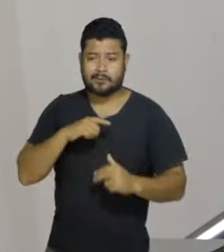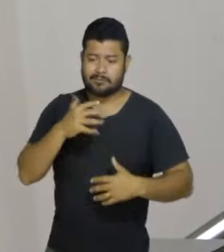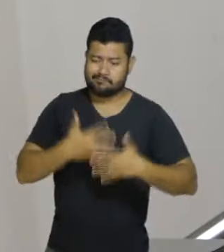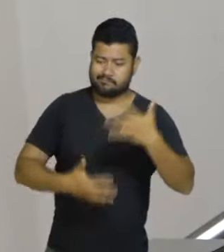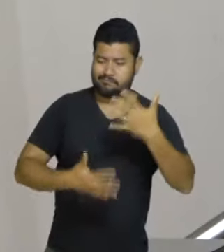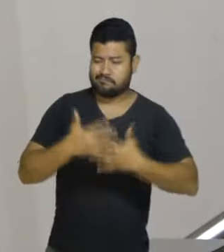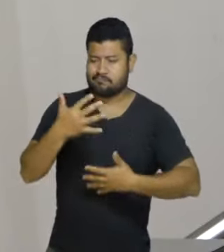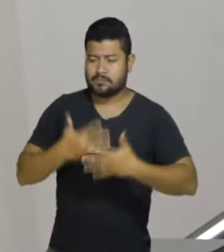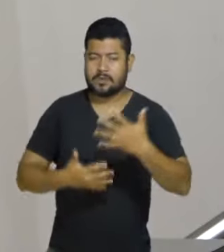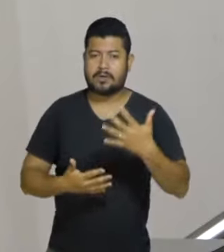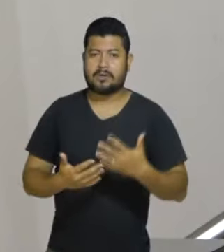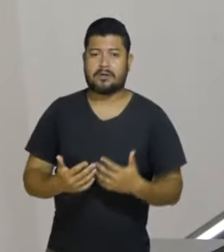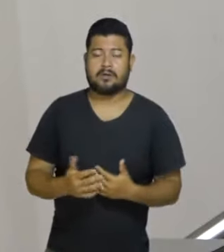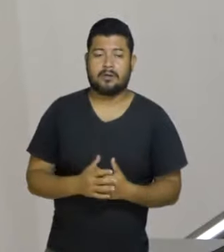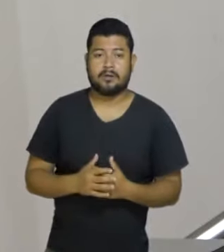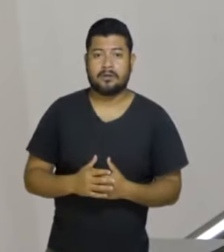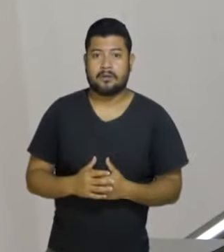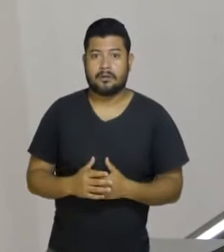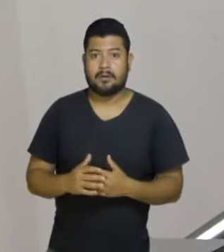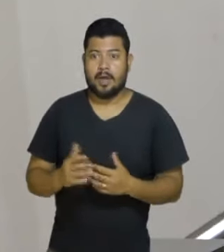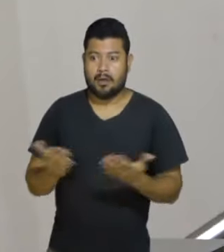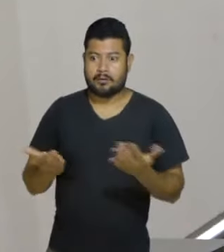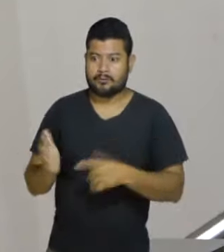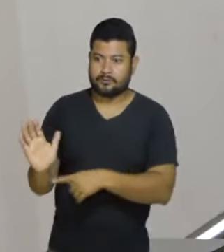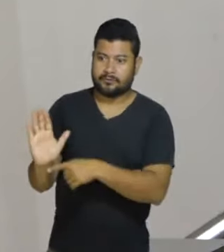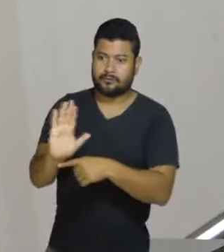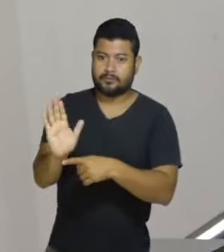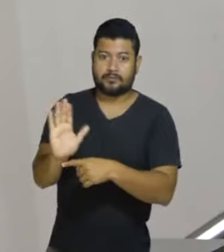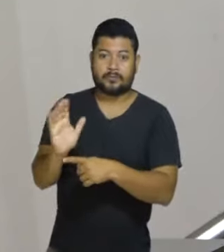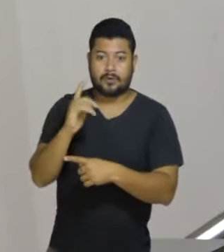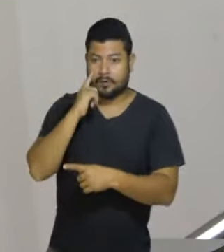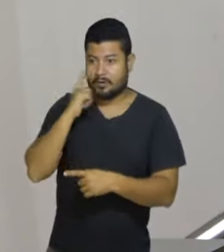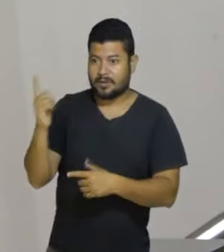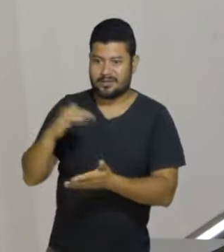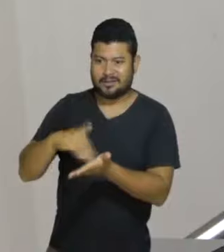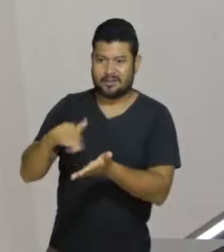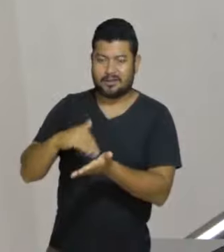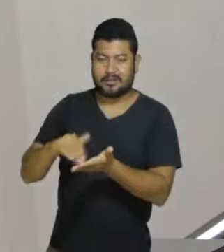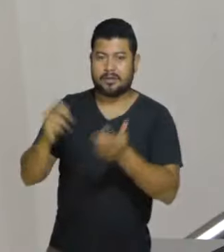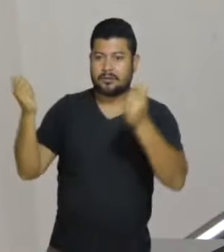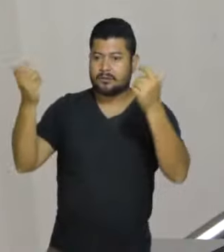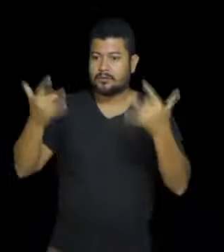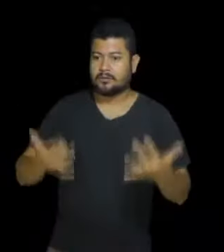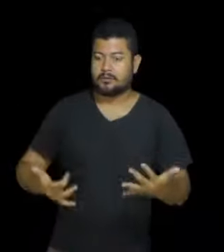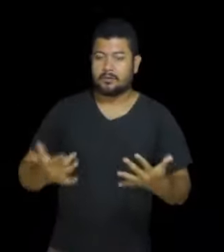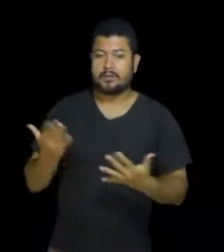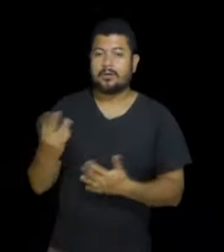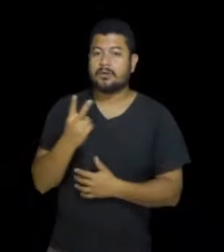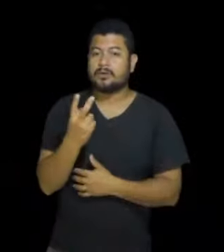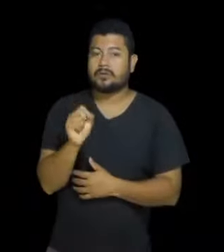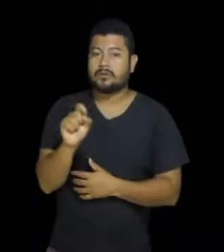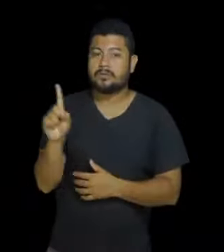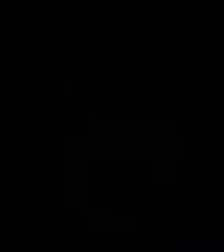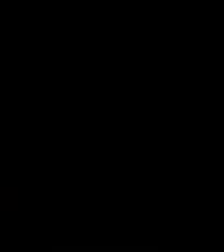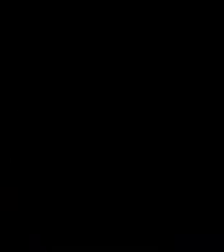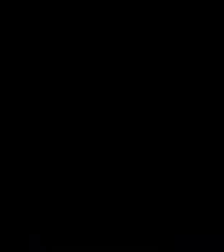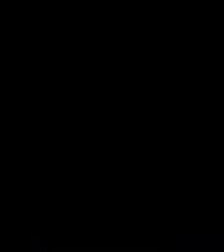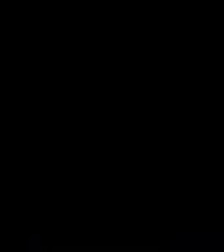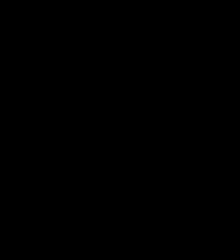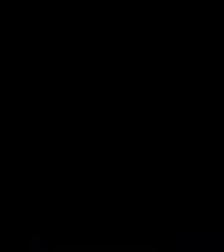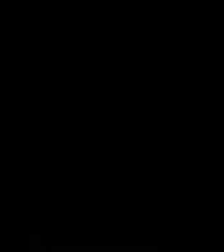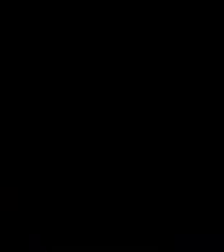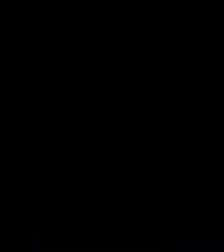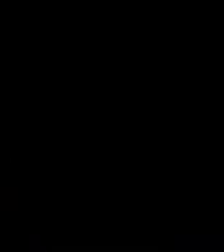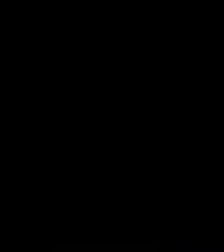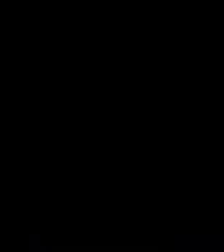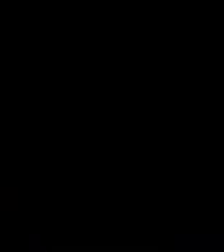vídeo onde o secretário traz a realidade da 281. Está havendo muitas reclamações que